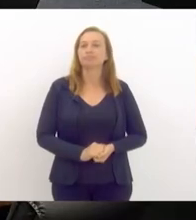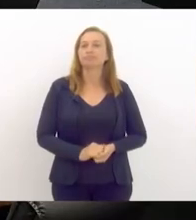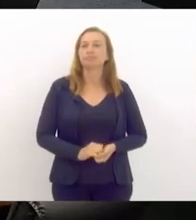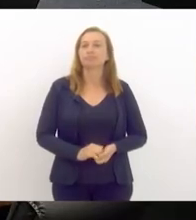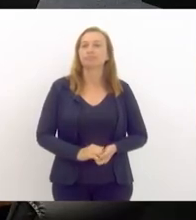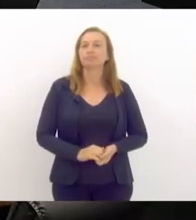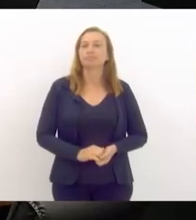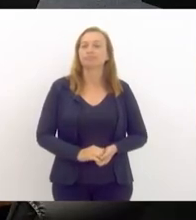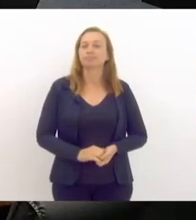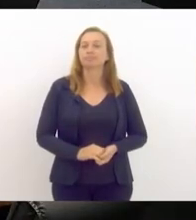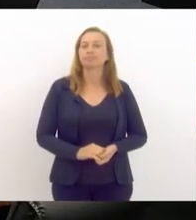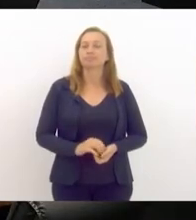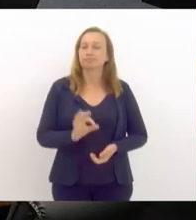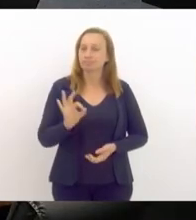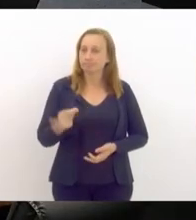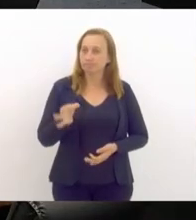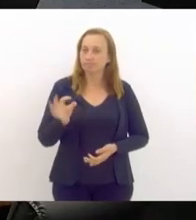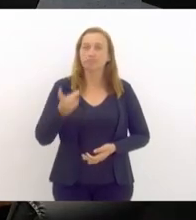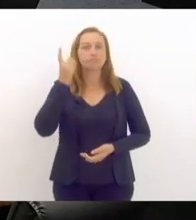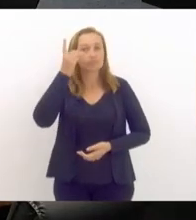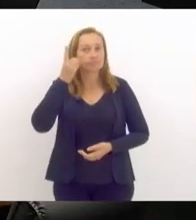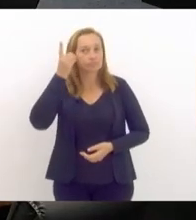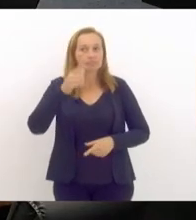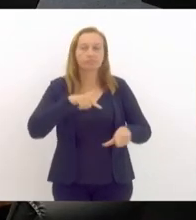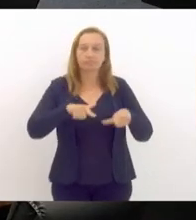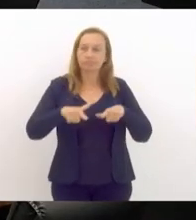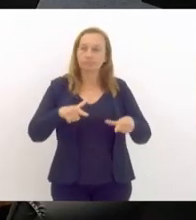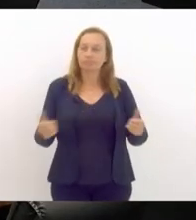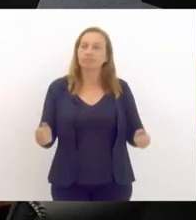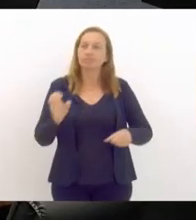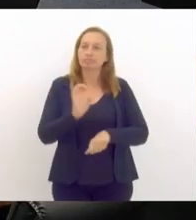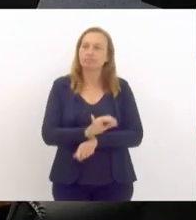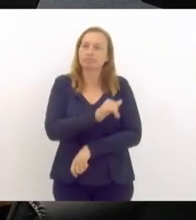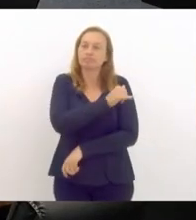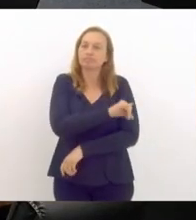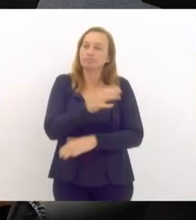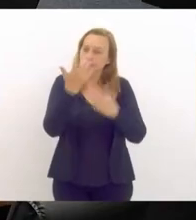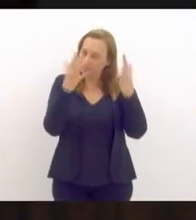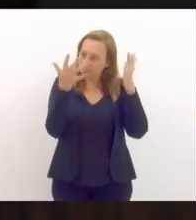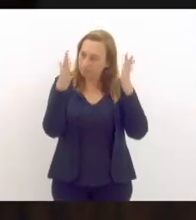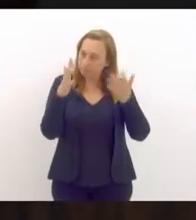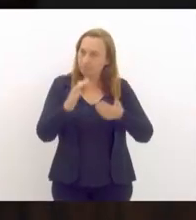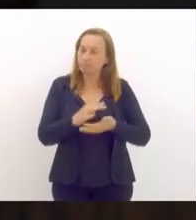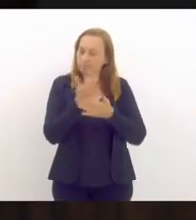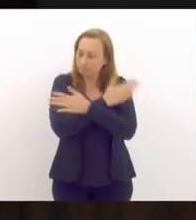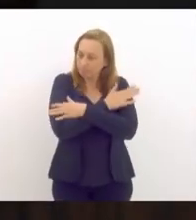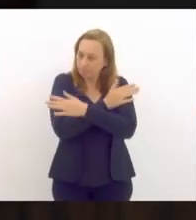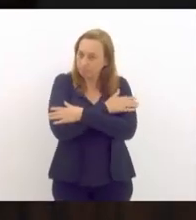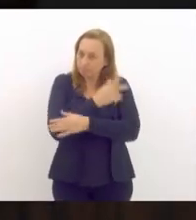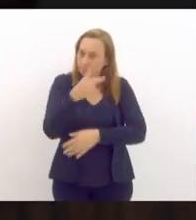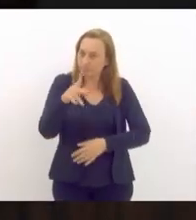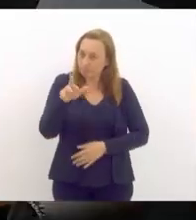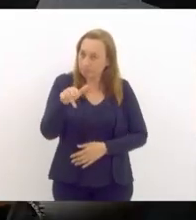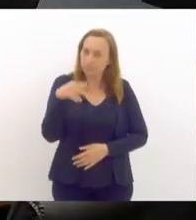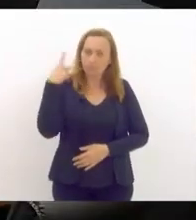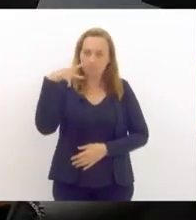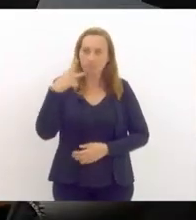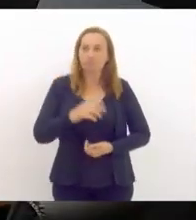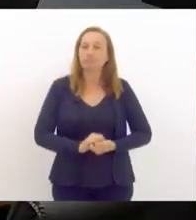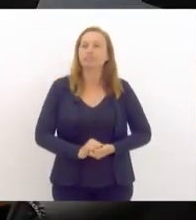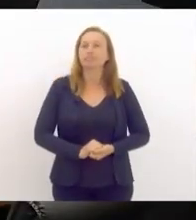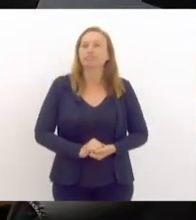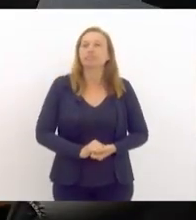É isso aí Deputado trabalhando né pelo nosso Estado do Rio de Janeiro Parabéns aí dá um abraço teu irmão Vereador